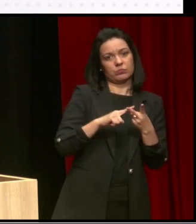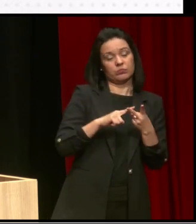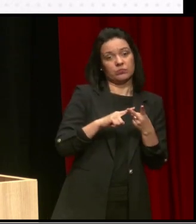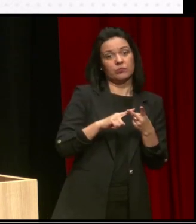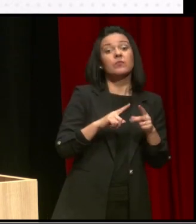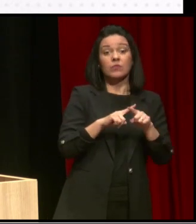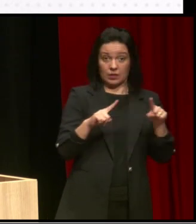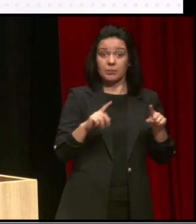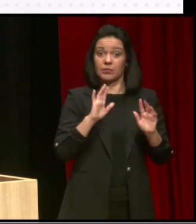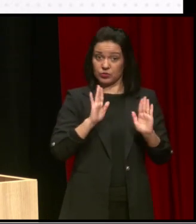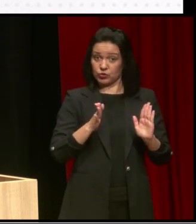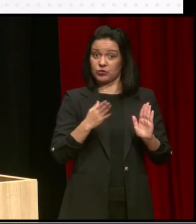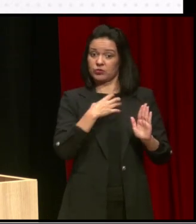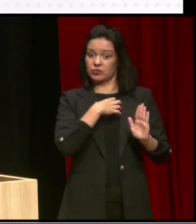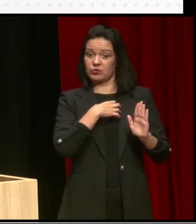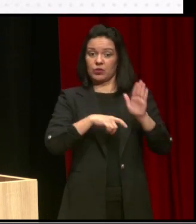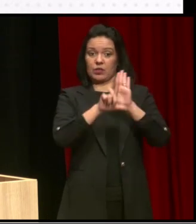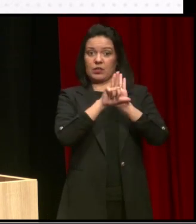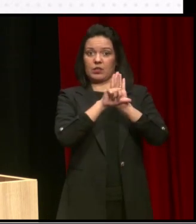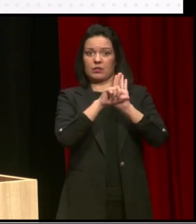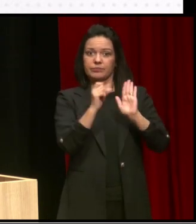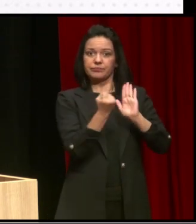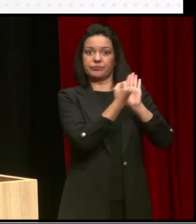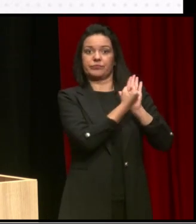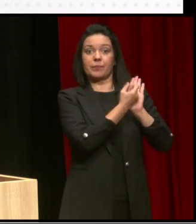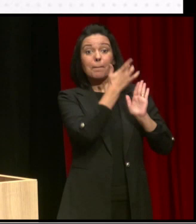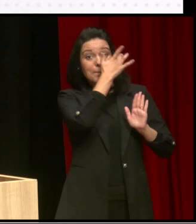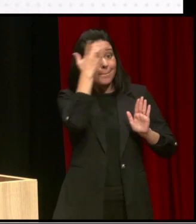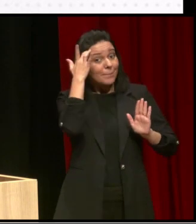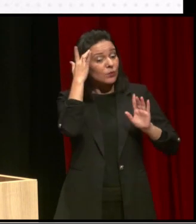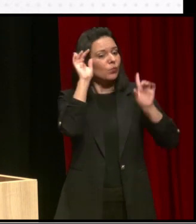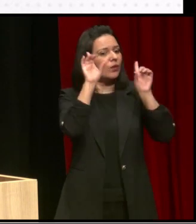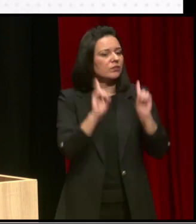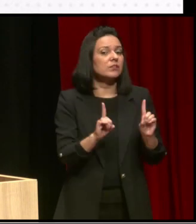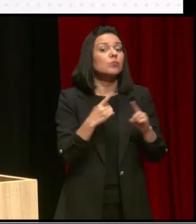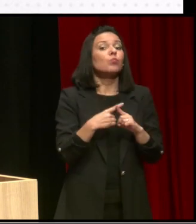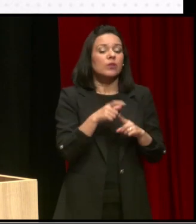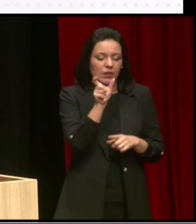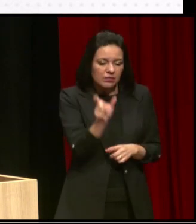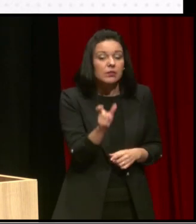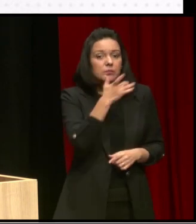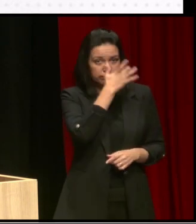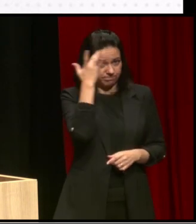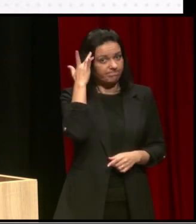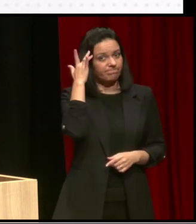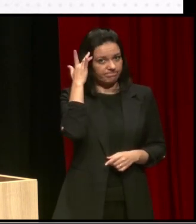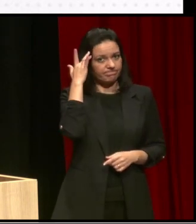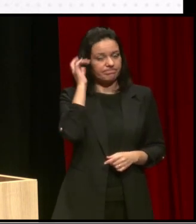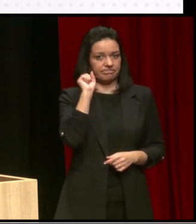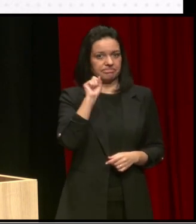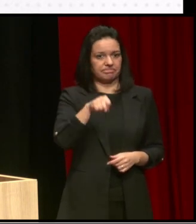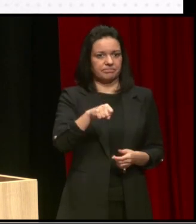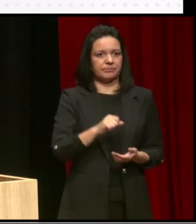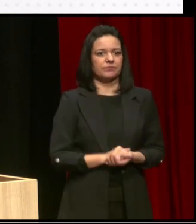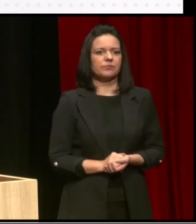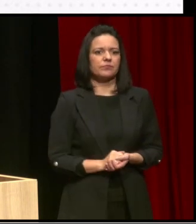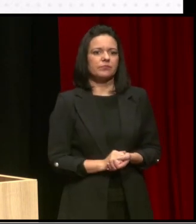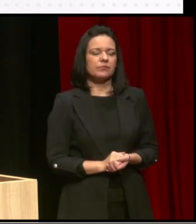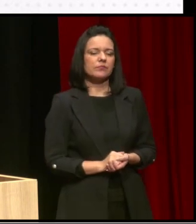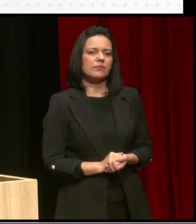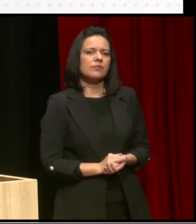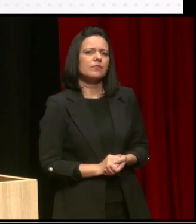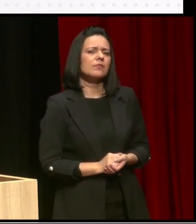deficiência, ela já enfatizou, porque elas são o quê? Elas são pessoas, tá? Olha só, essa Convenção sobre os Direitos da Pessoa